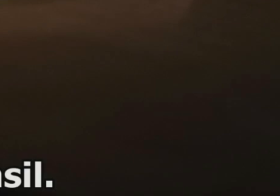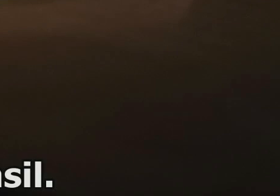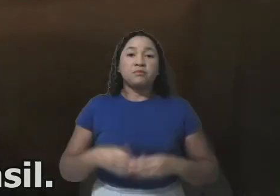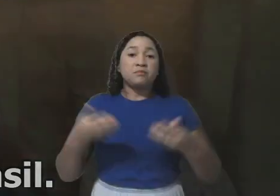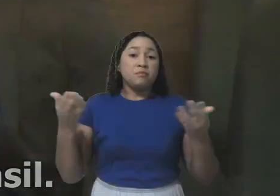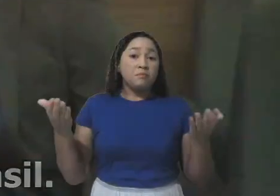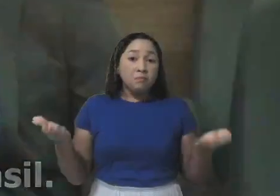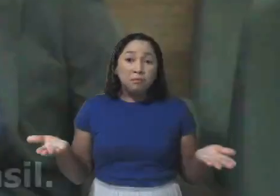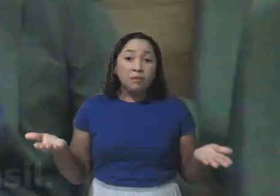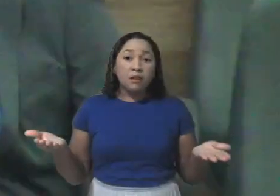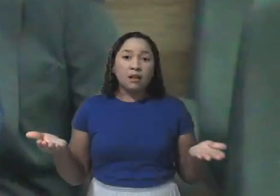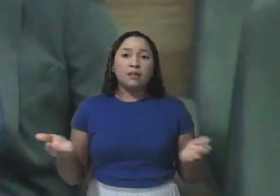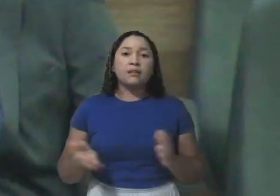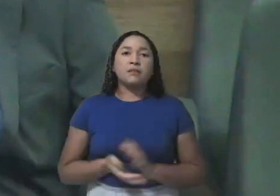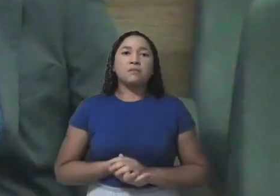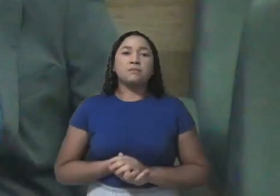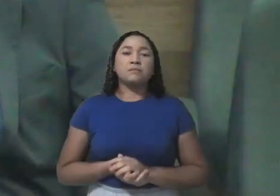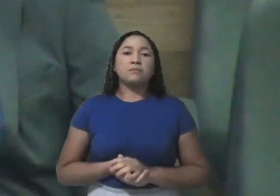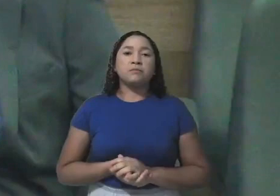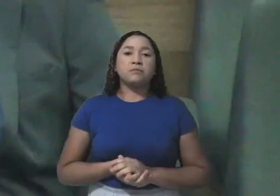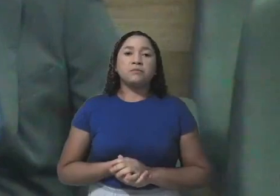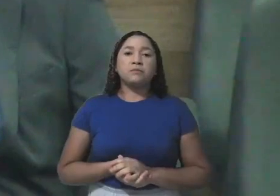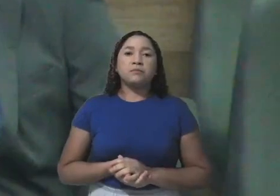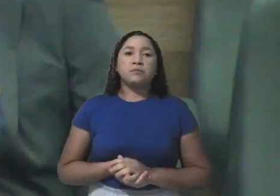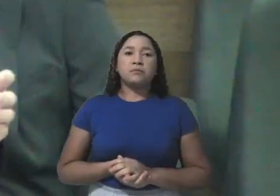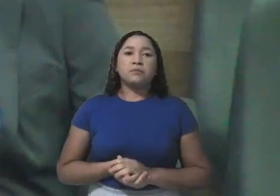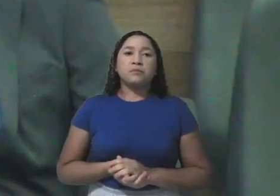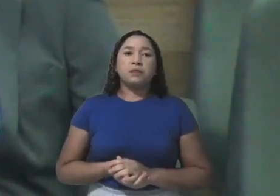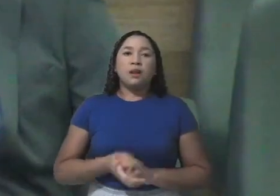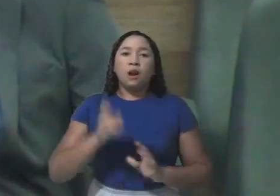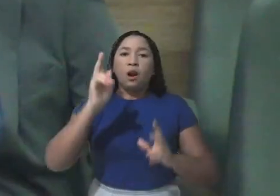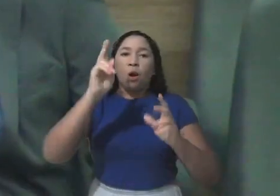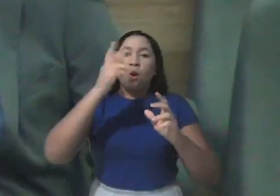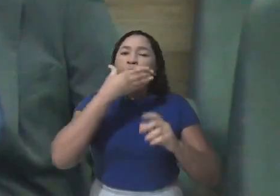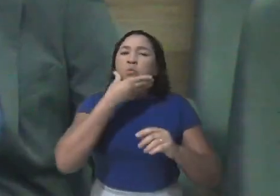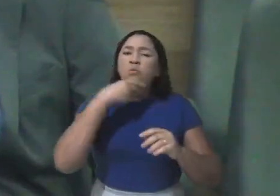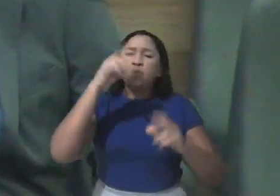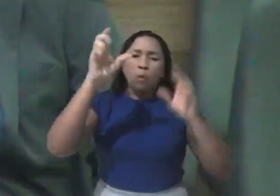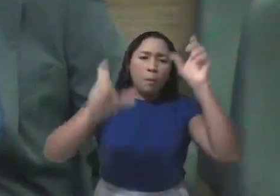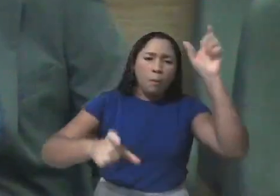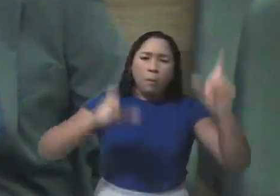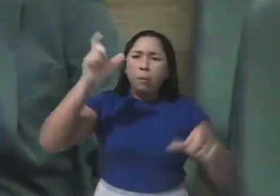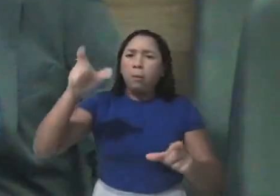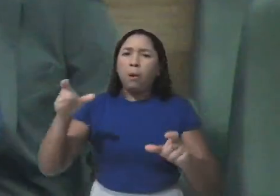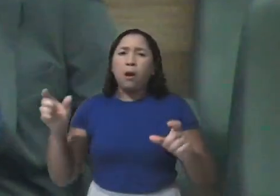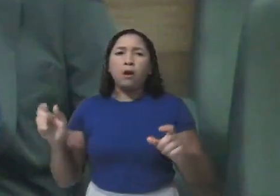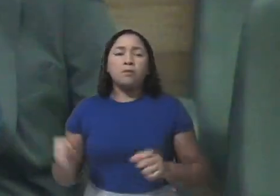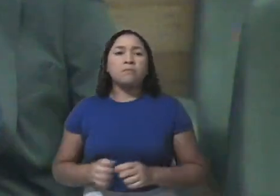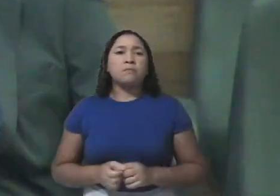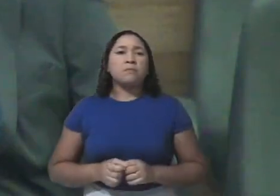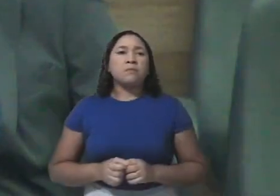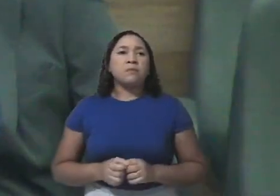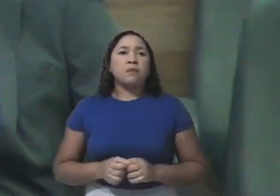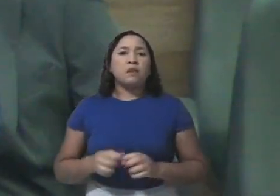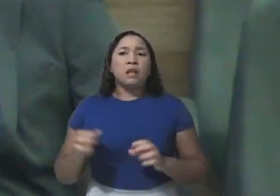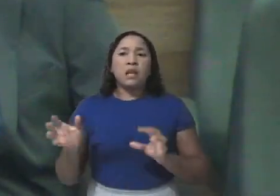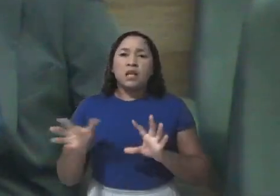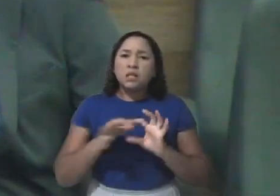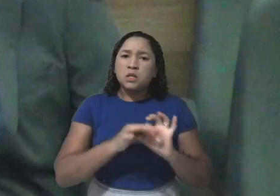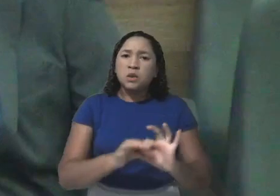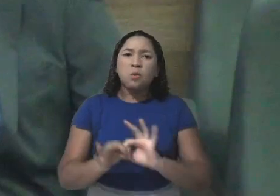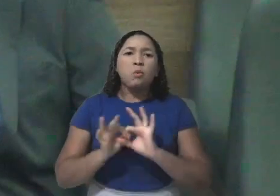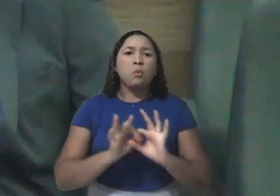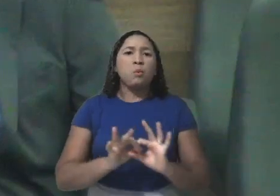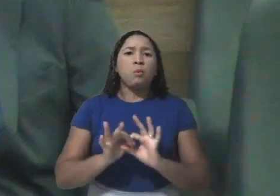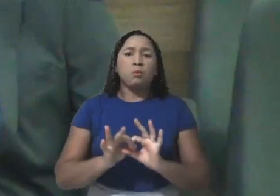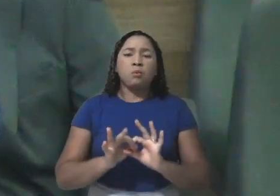Então, o concílio se reúne, os apóstolos se reúnem, e eles começam a elaborar o